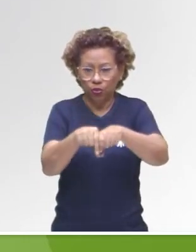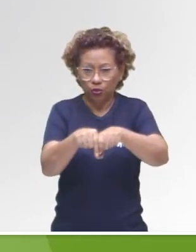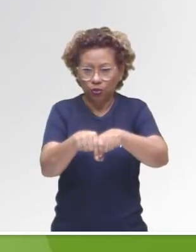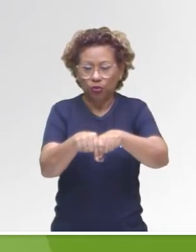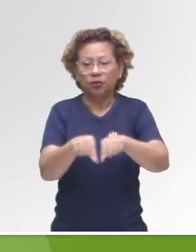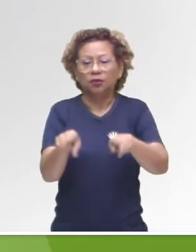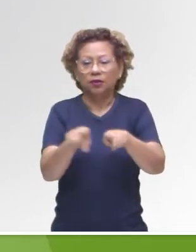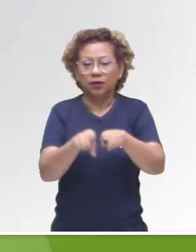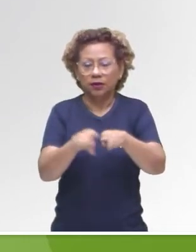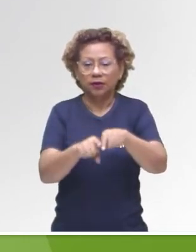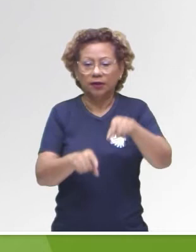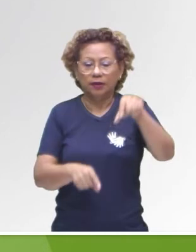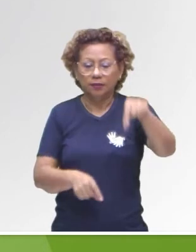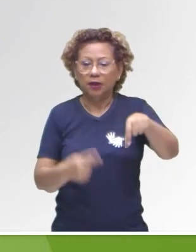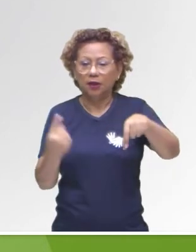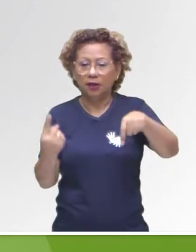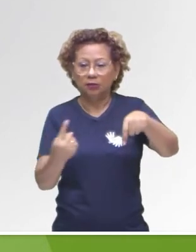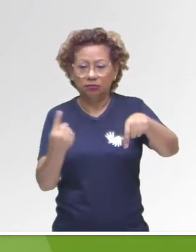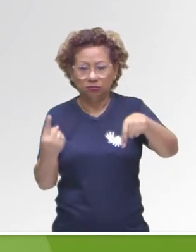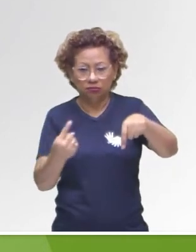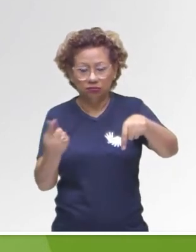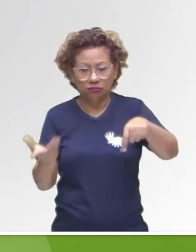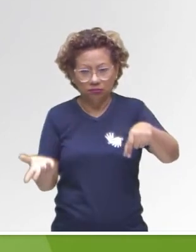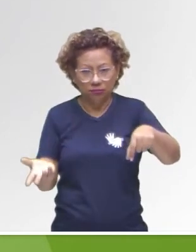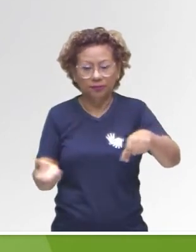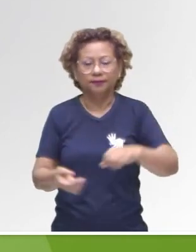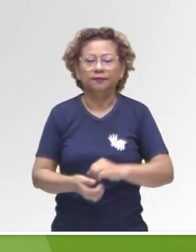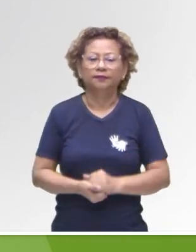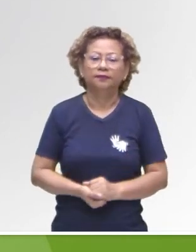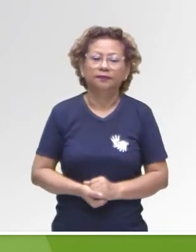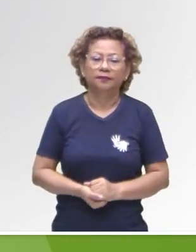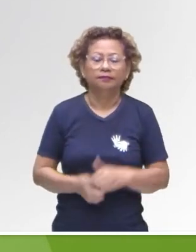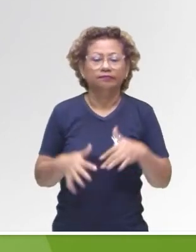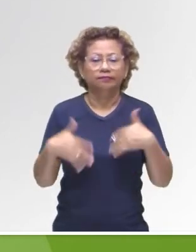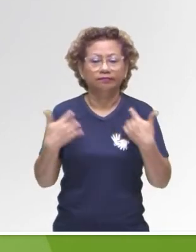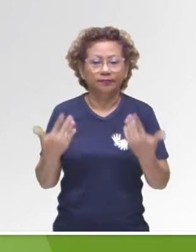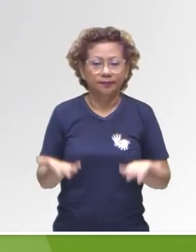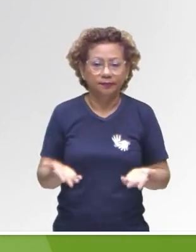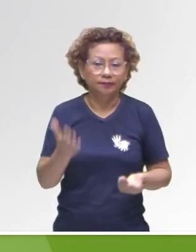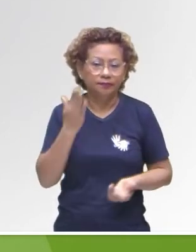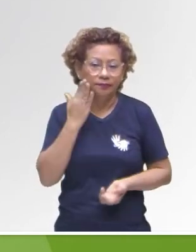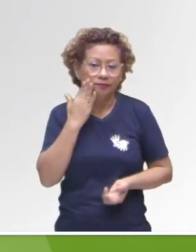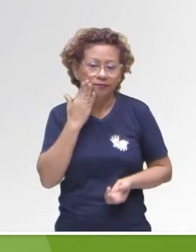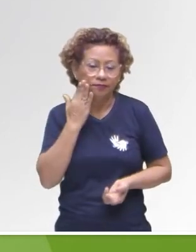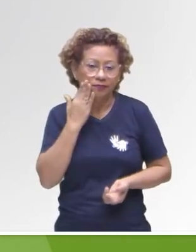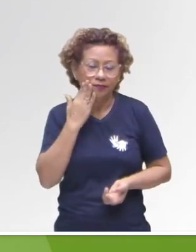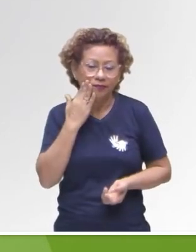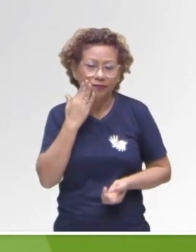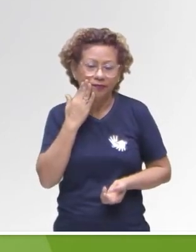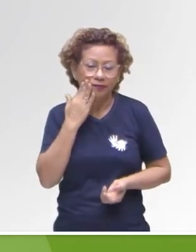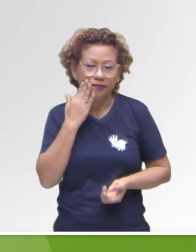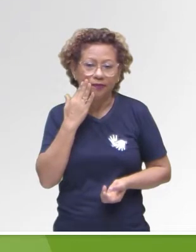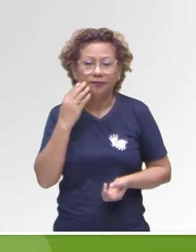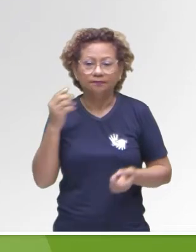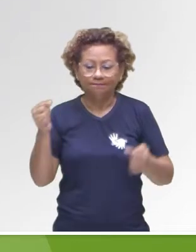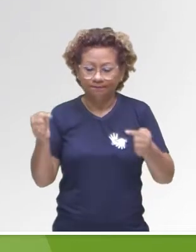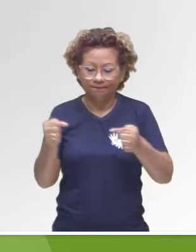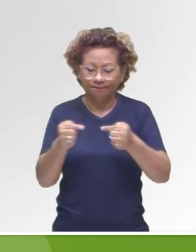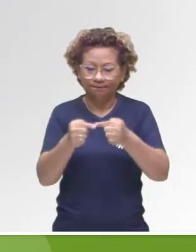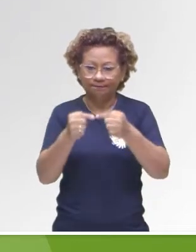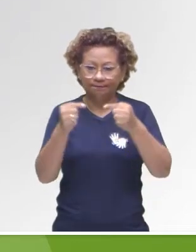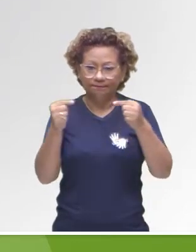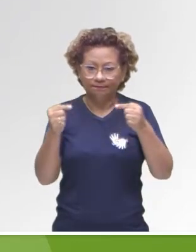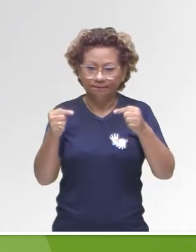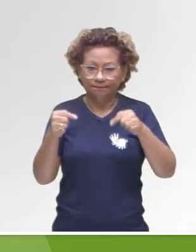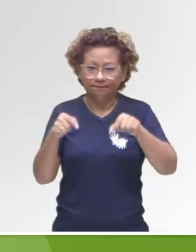na outra aula, a gente vai estudar associação em paralelo. Então aqui, olha, capacitores ligados em série, que é o que nós vamos estudar